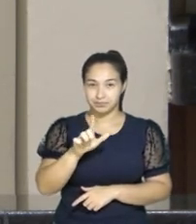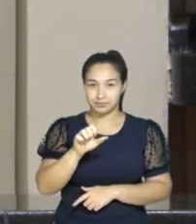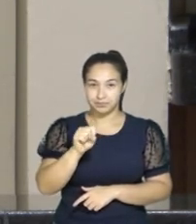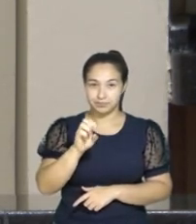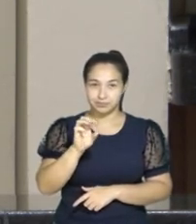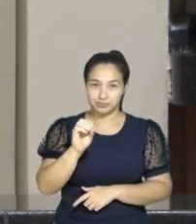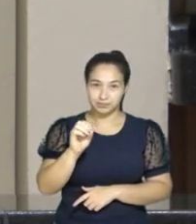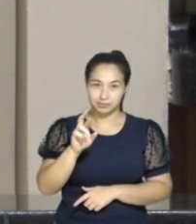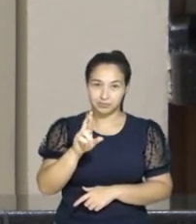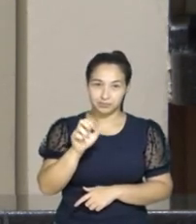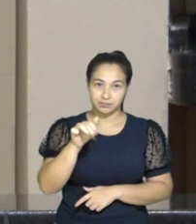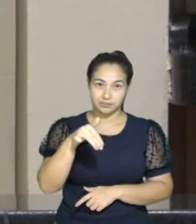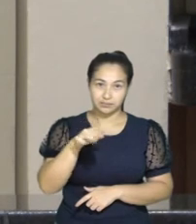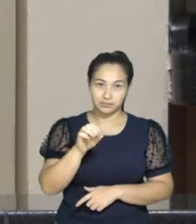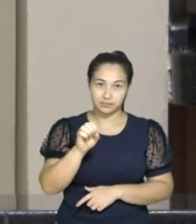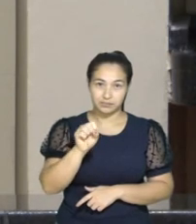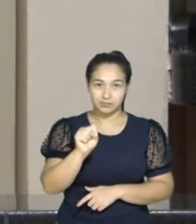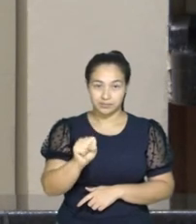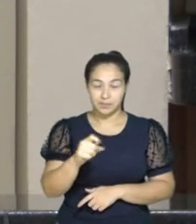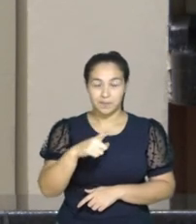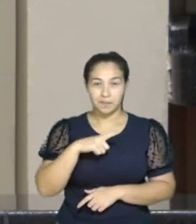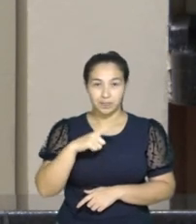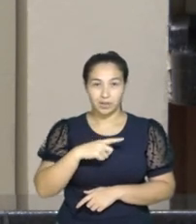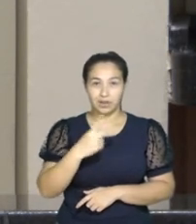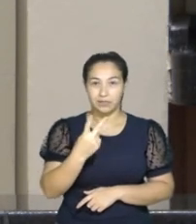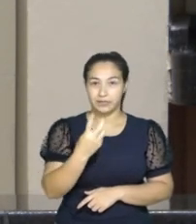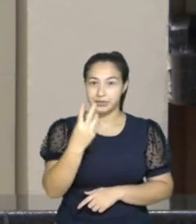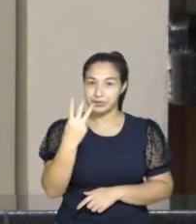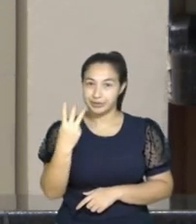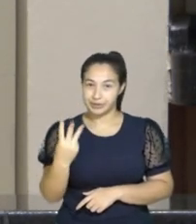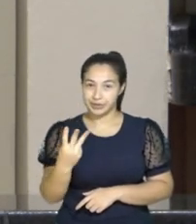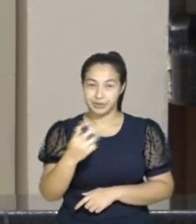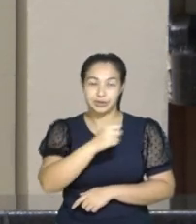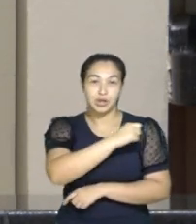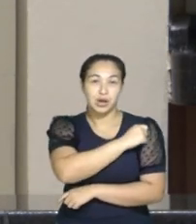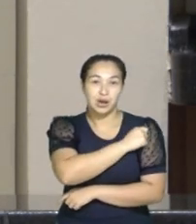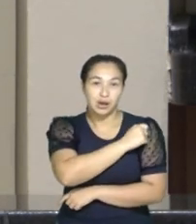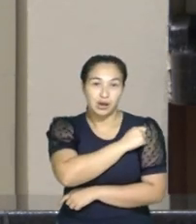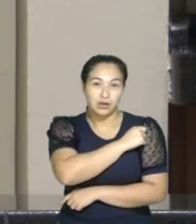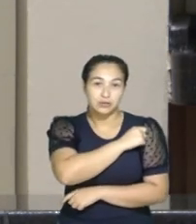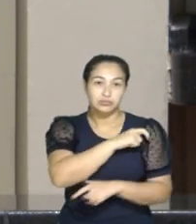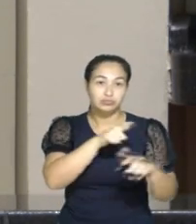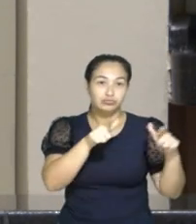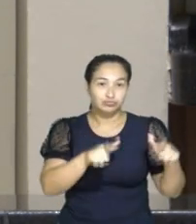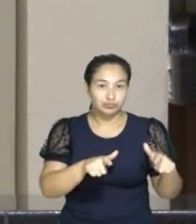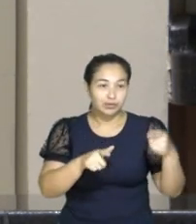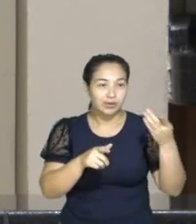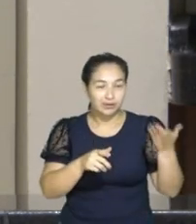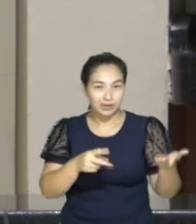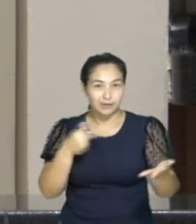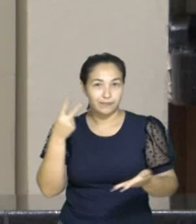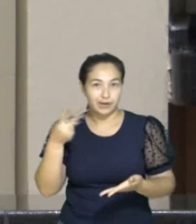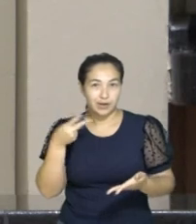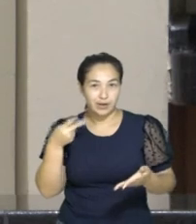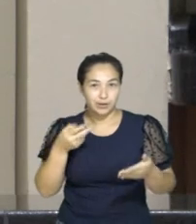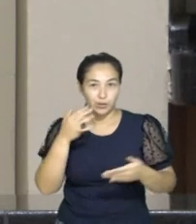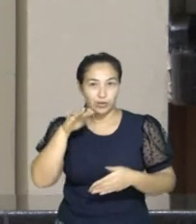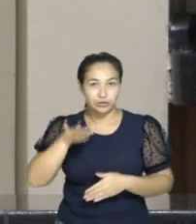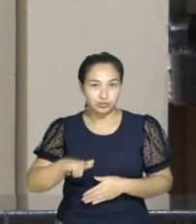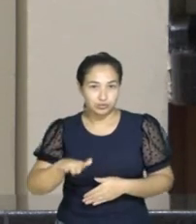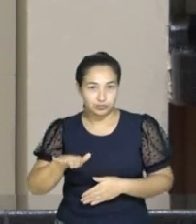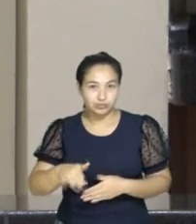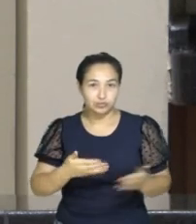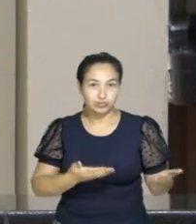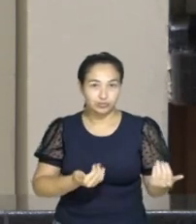Rodrigues de Azevedo são 23 alunos da câmara Mirim de Governador Celso Ramos